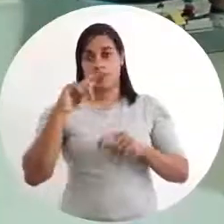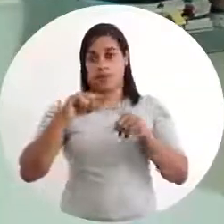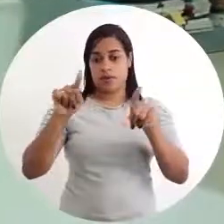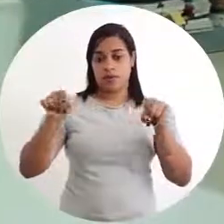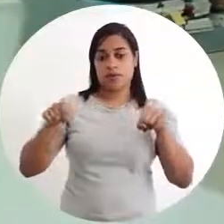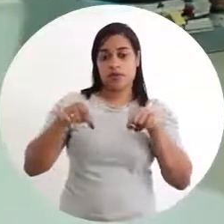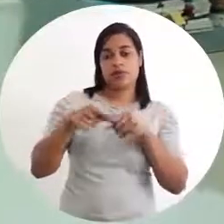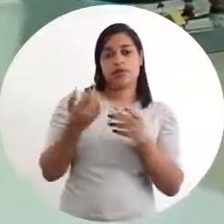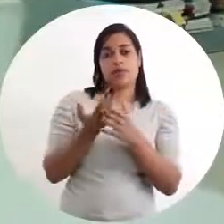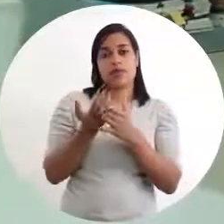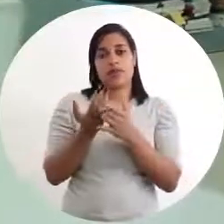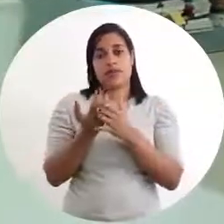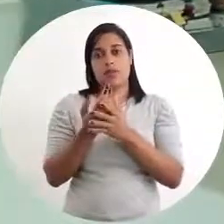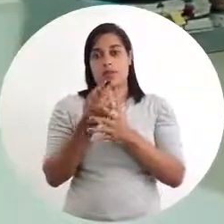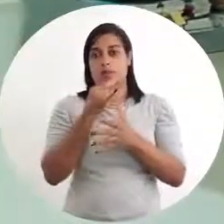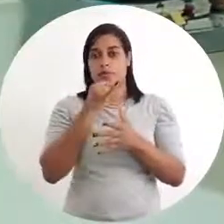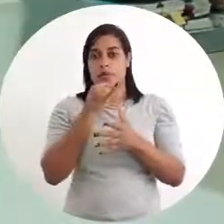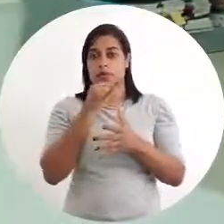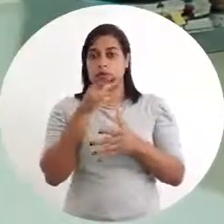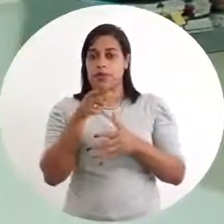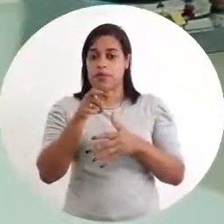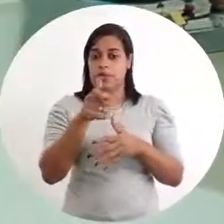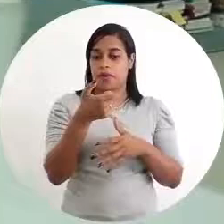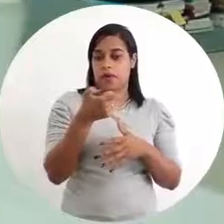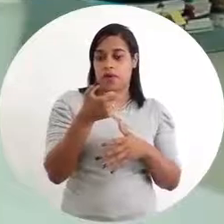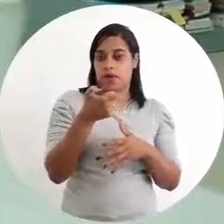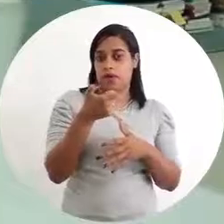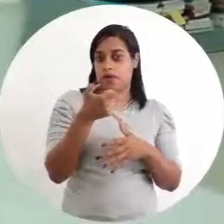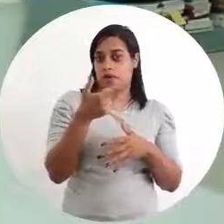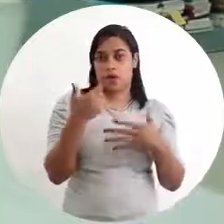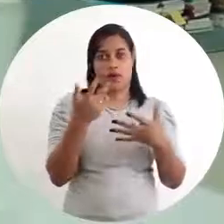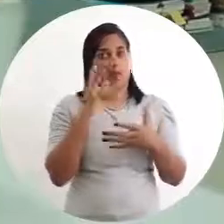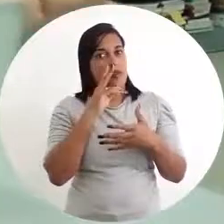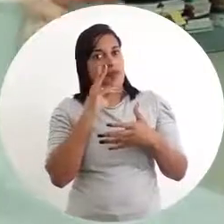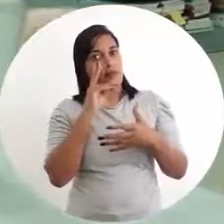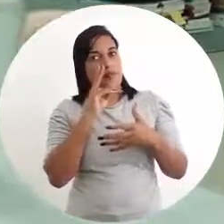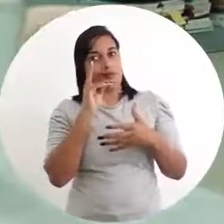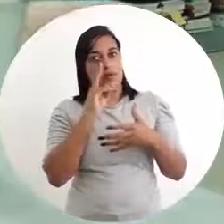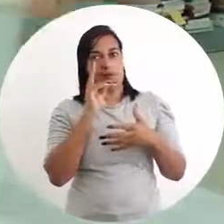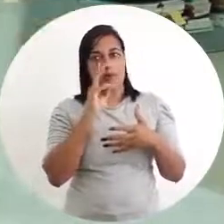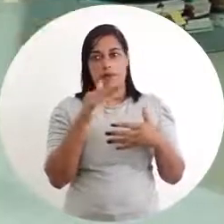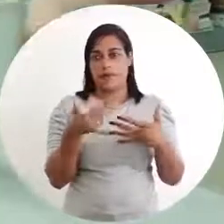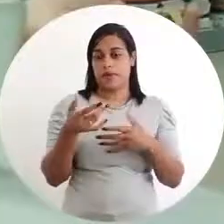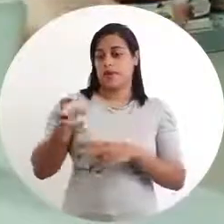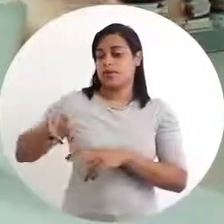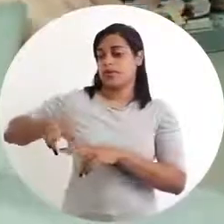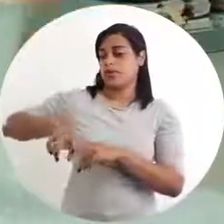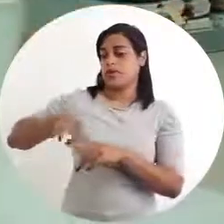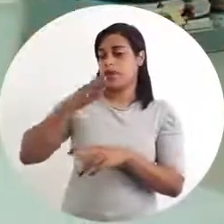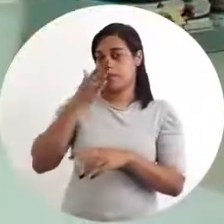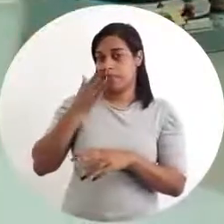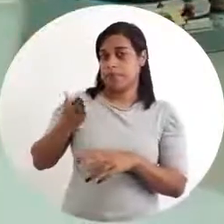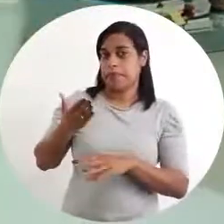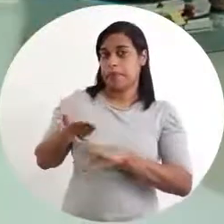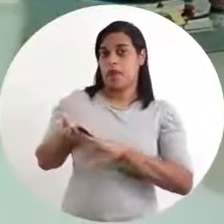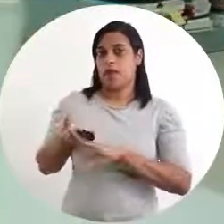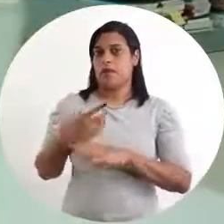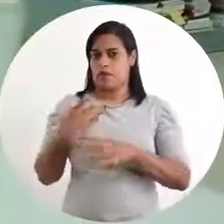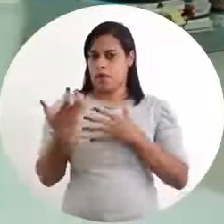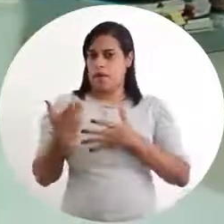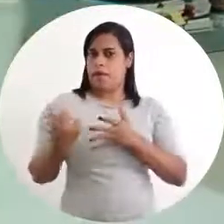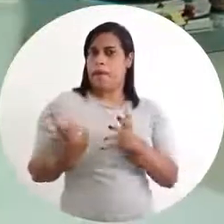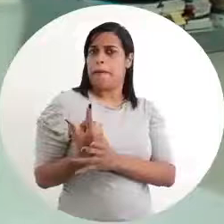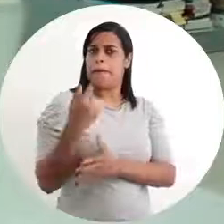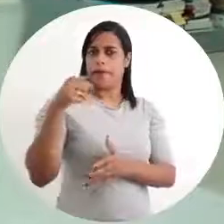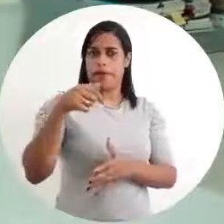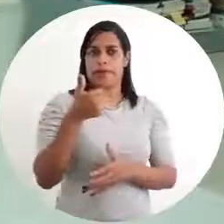sala de aula e você pega uma caneta e olha para o seu fulano que está sentado ao lado e diz, olha, você quer comprar